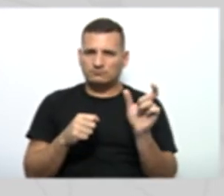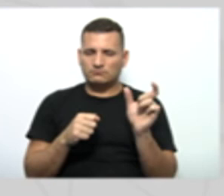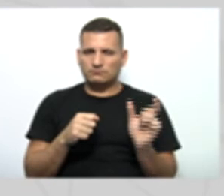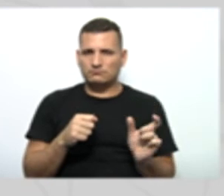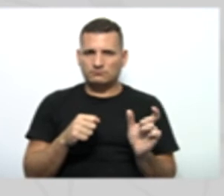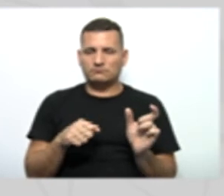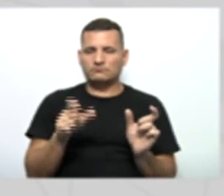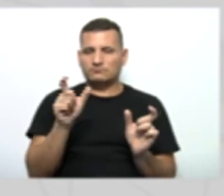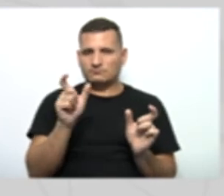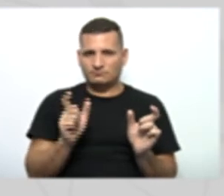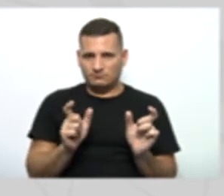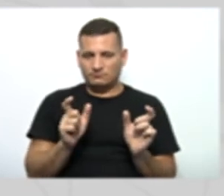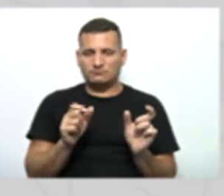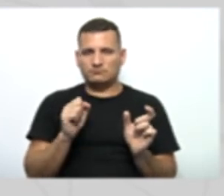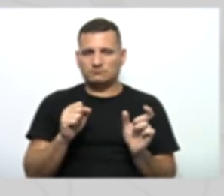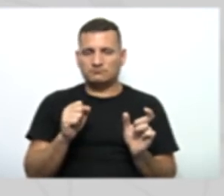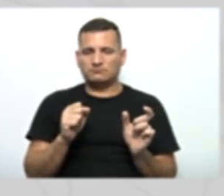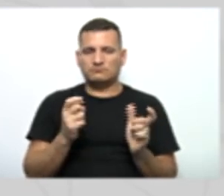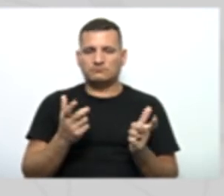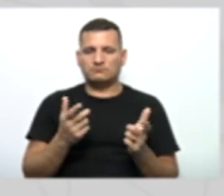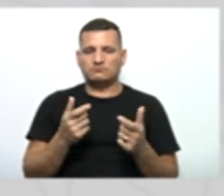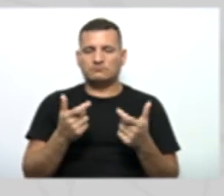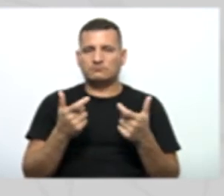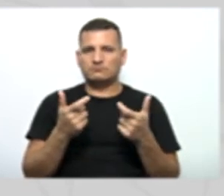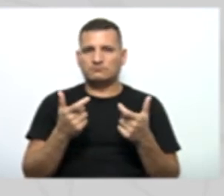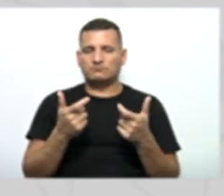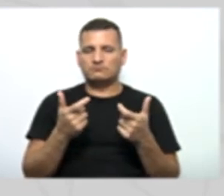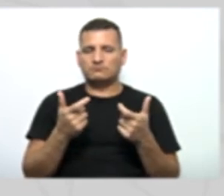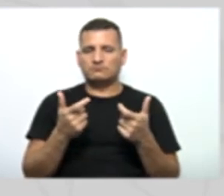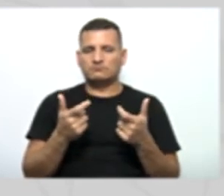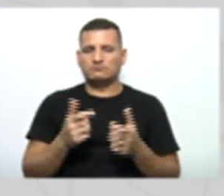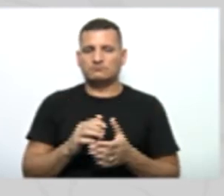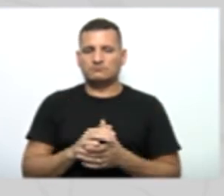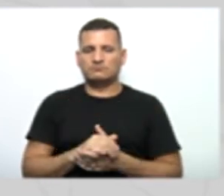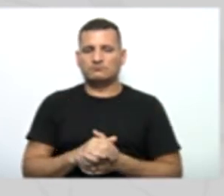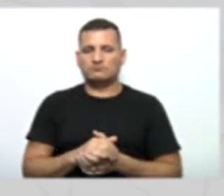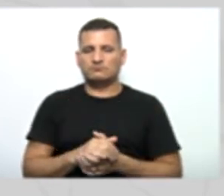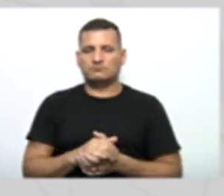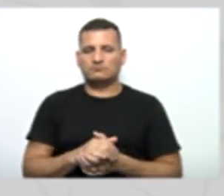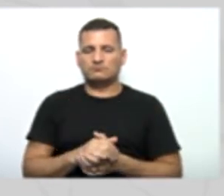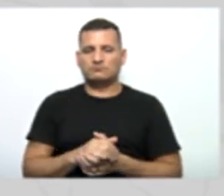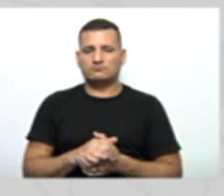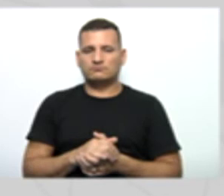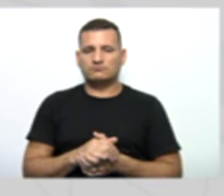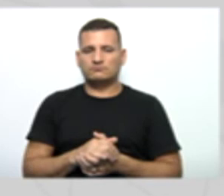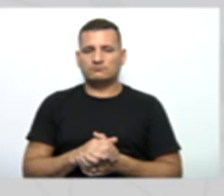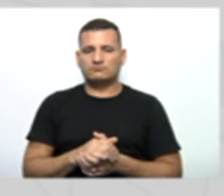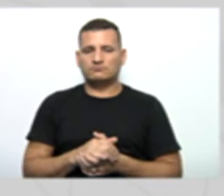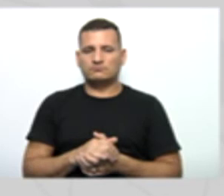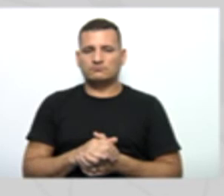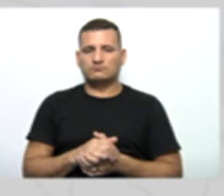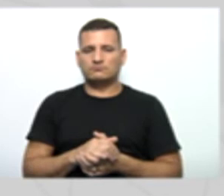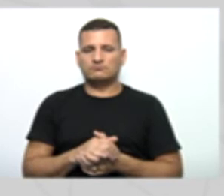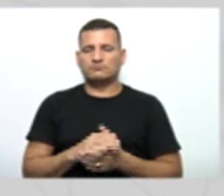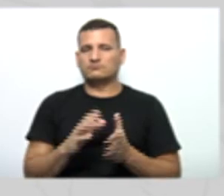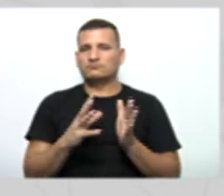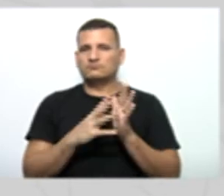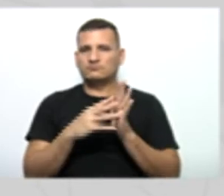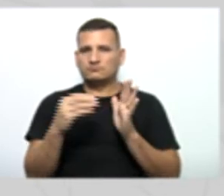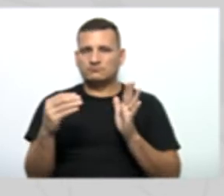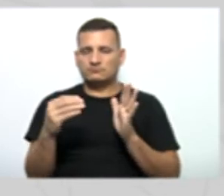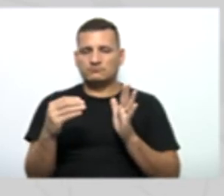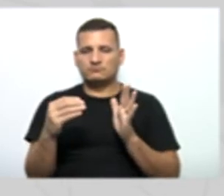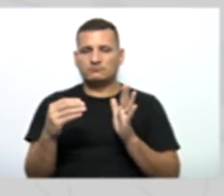um vendedor ou comprador. Pessoal, aqui, ó, tem muita informação, ó. Ó, modelo. Ele diz